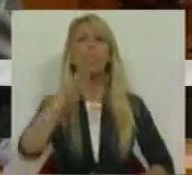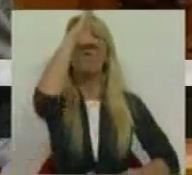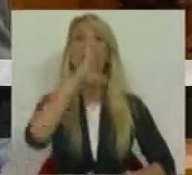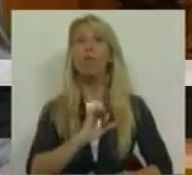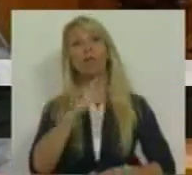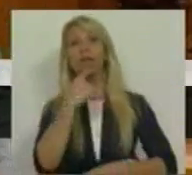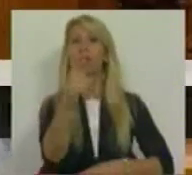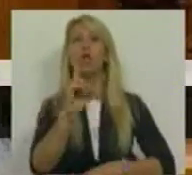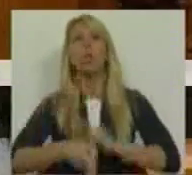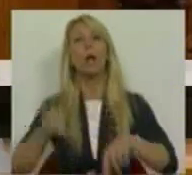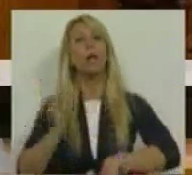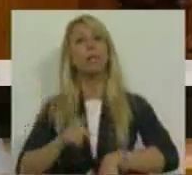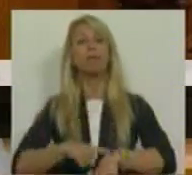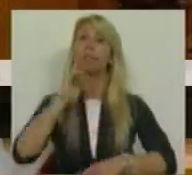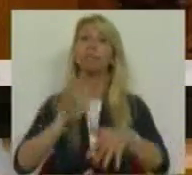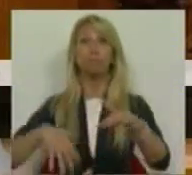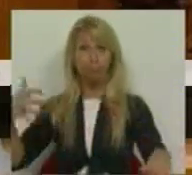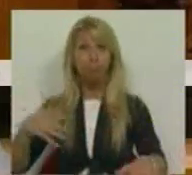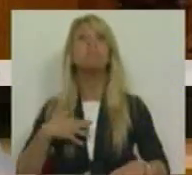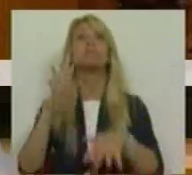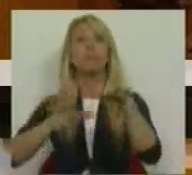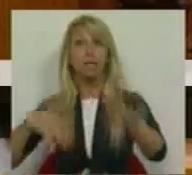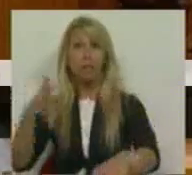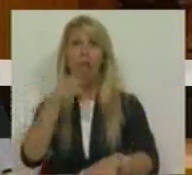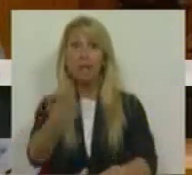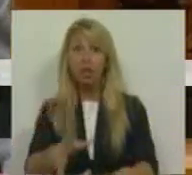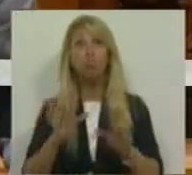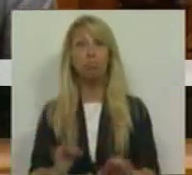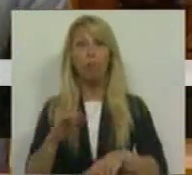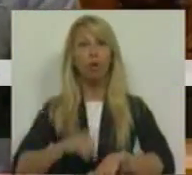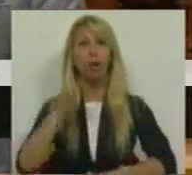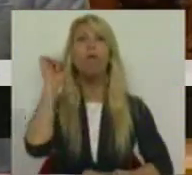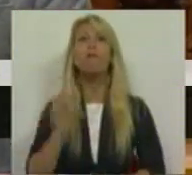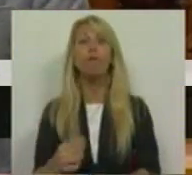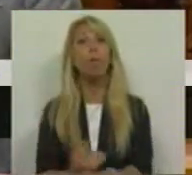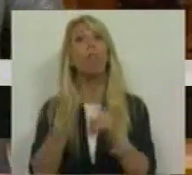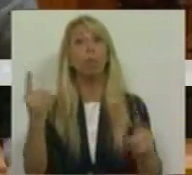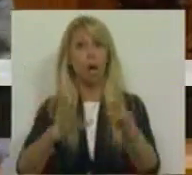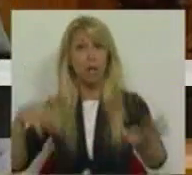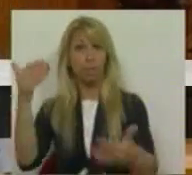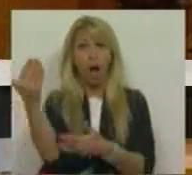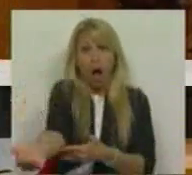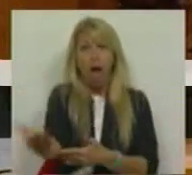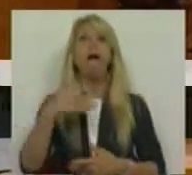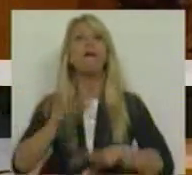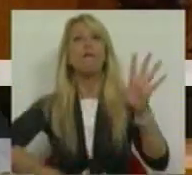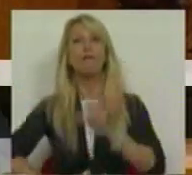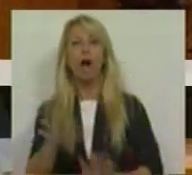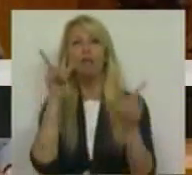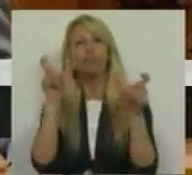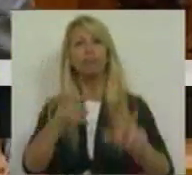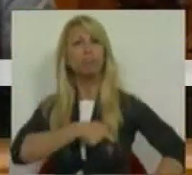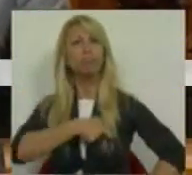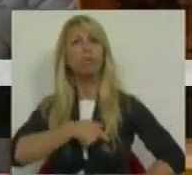da Assembleia. É a Assembleia que dita os seus próprios tempos, porque ela existe para fiscalizar o Governo, quer ele queira, quer ele não